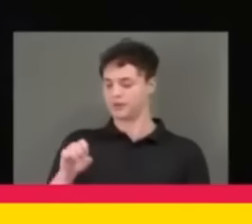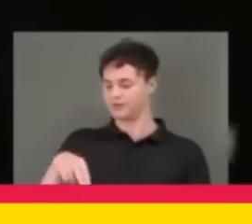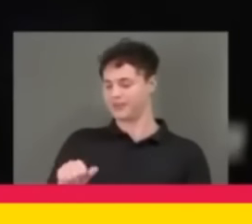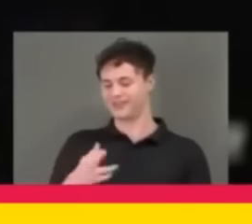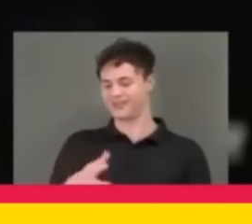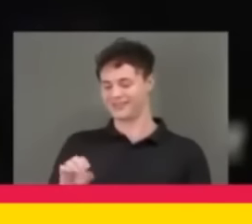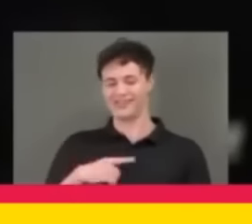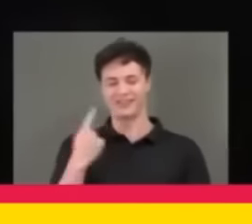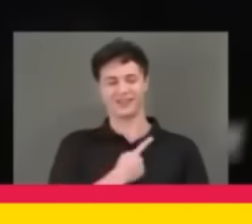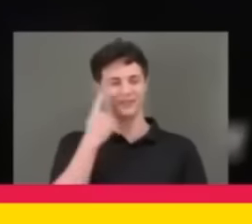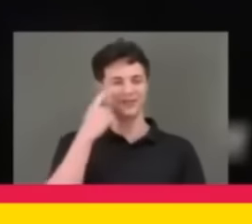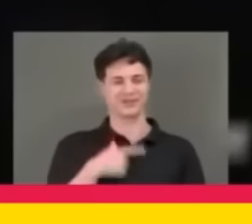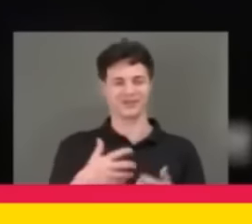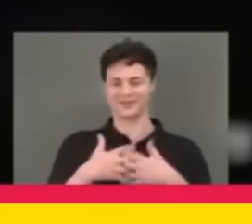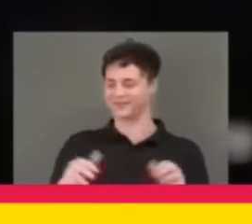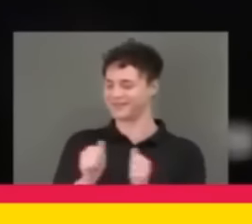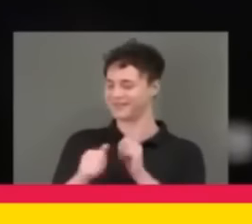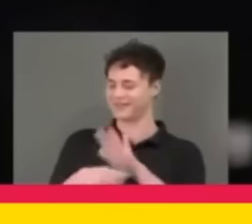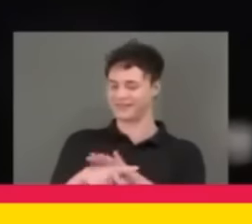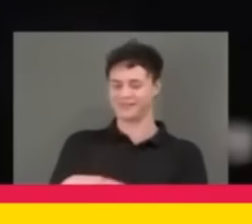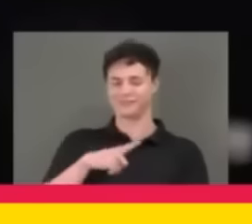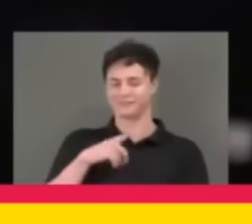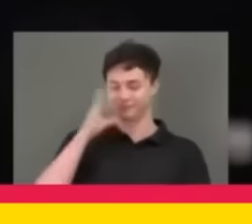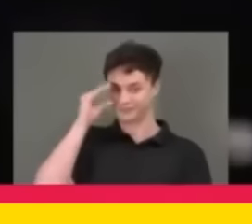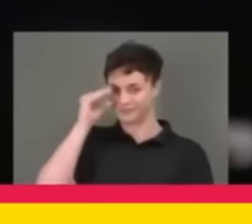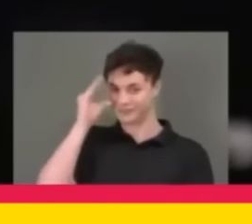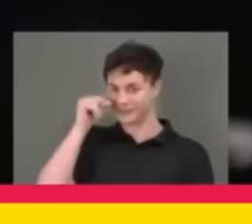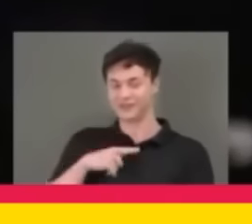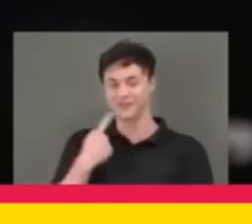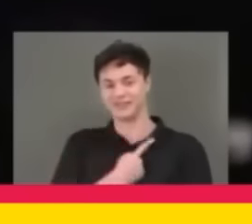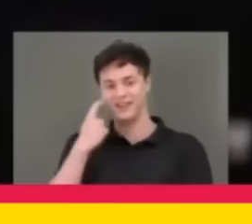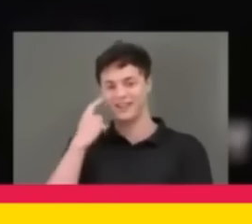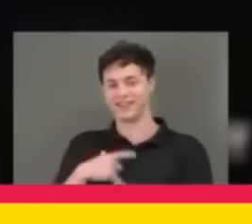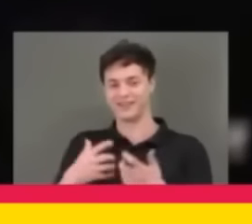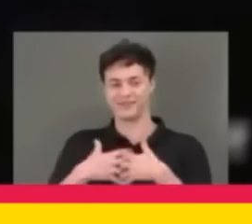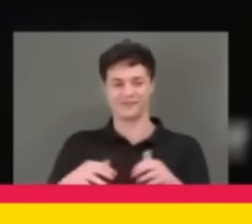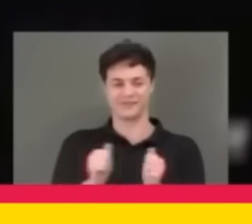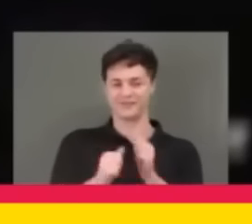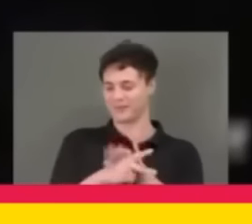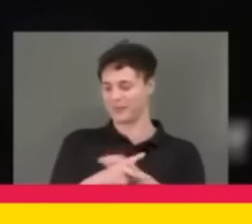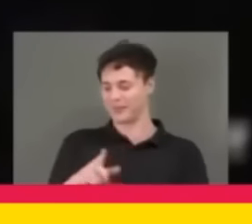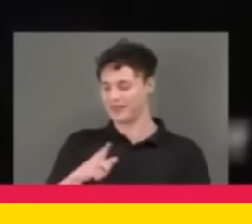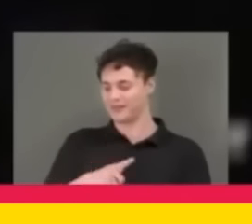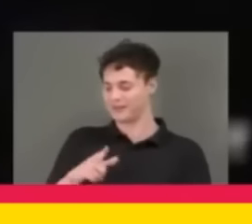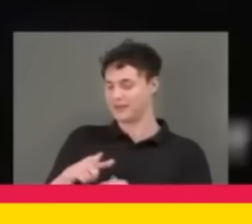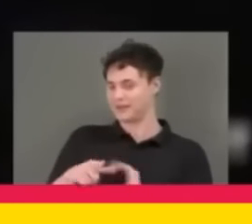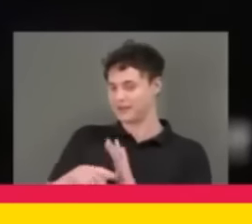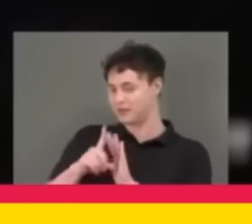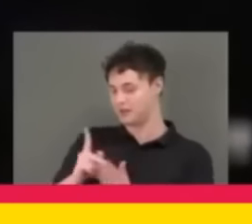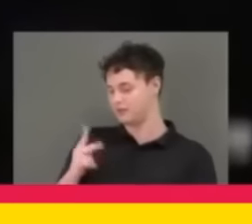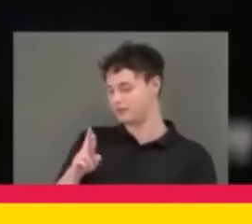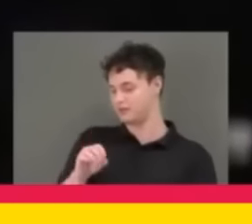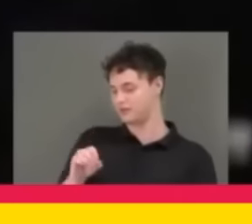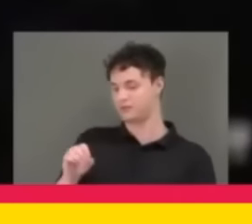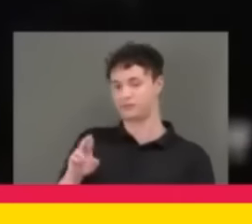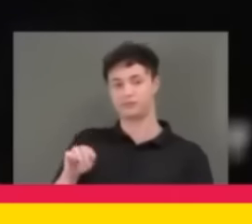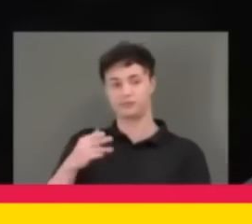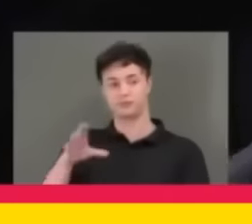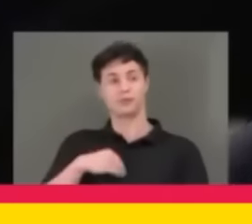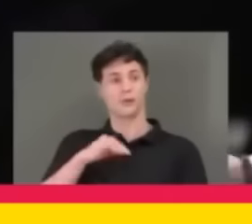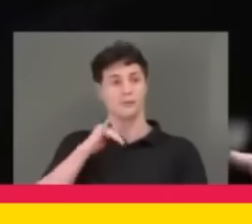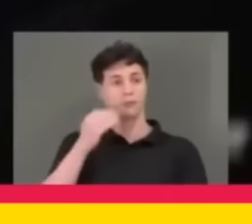desoneração curiosamente o ex-presidente vetou a prorrogação em 2020 não